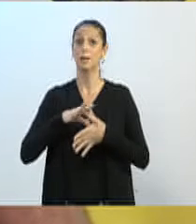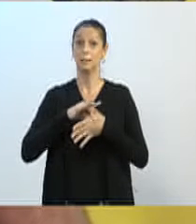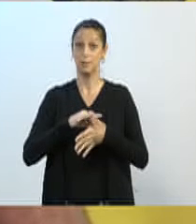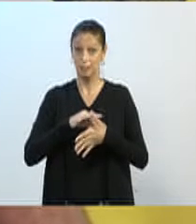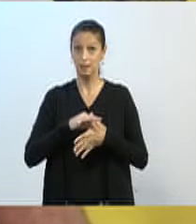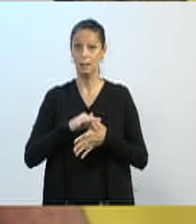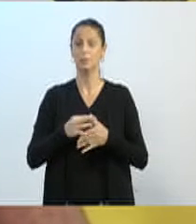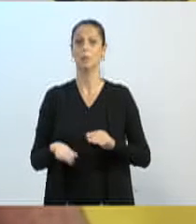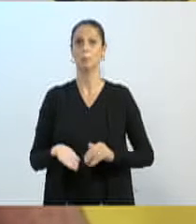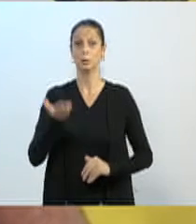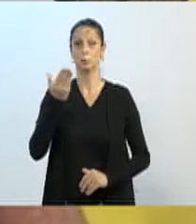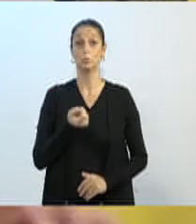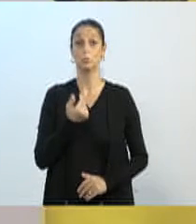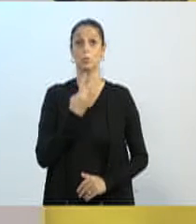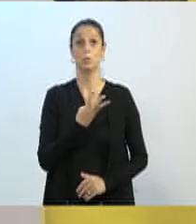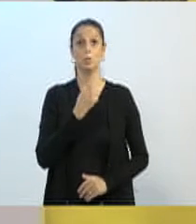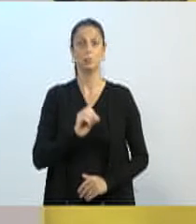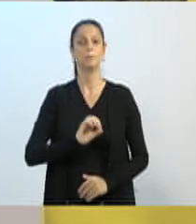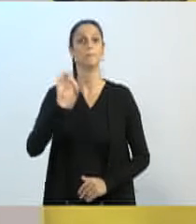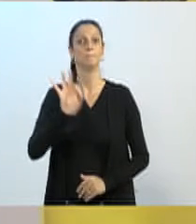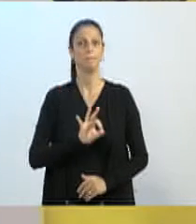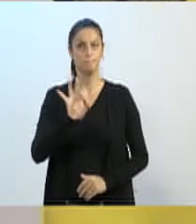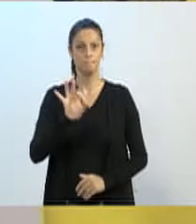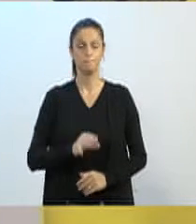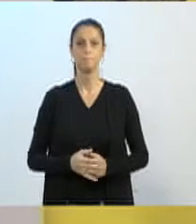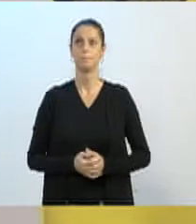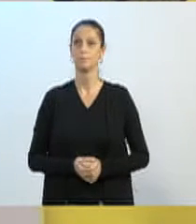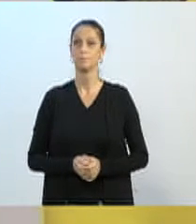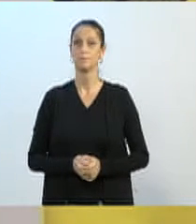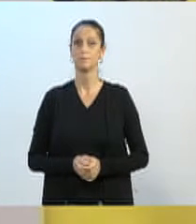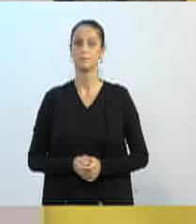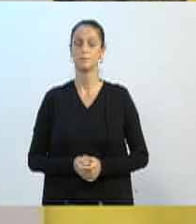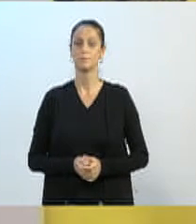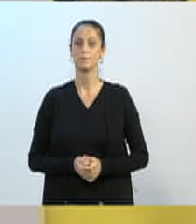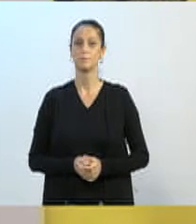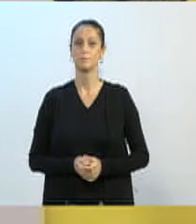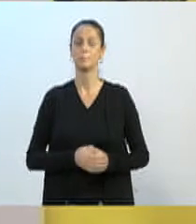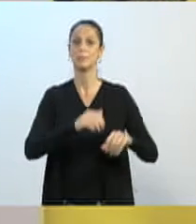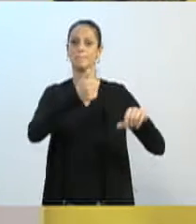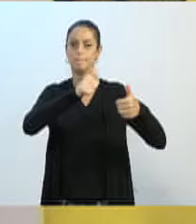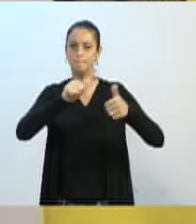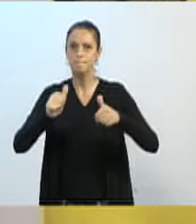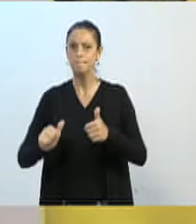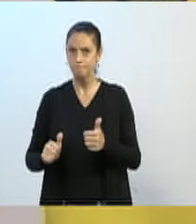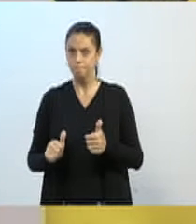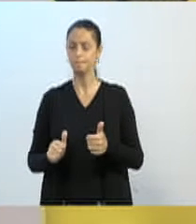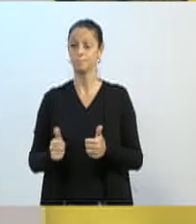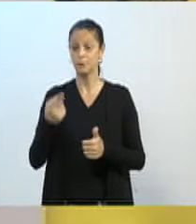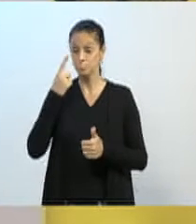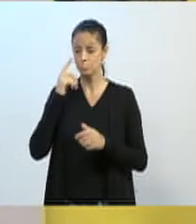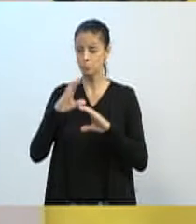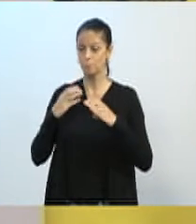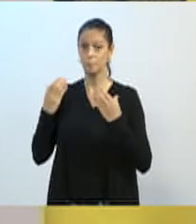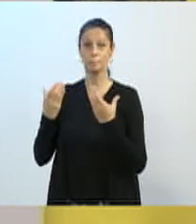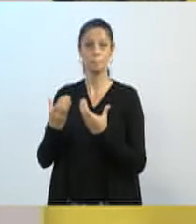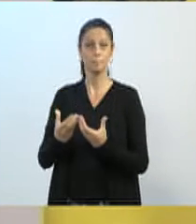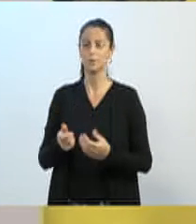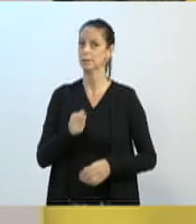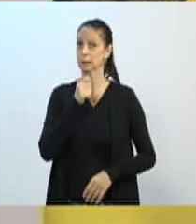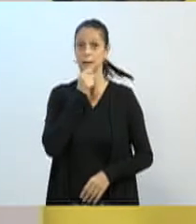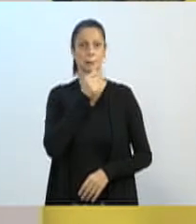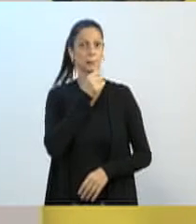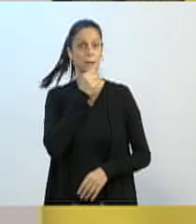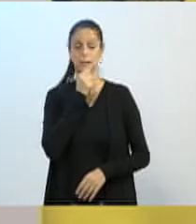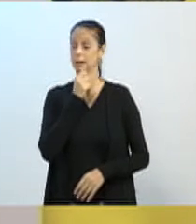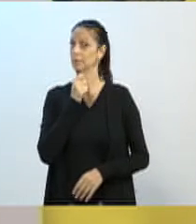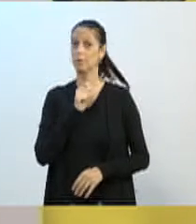quase 40%. Numa conjuntura na qual 70% da população não se recuperou o